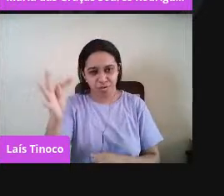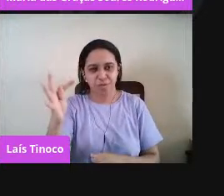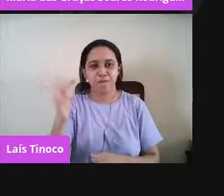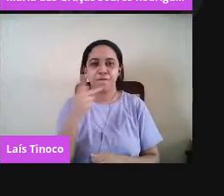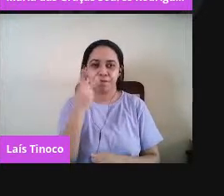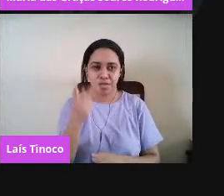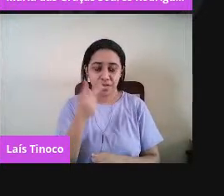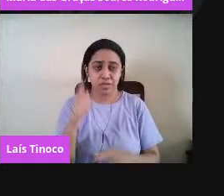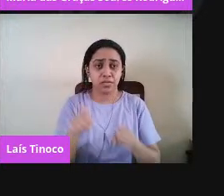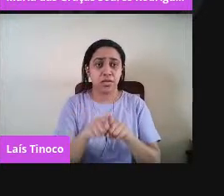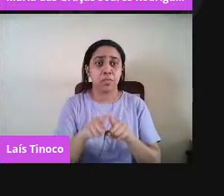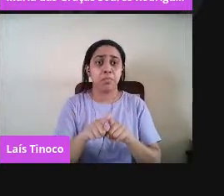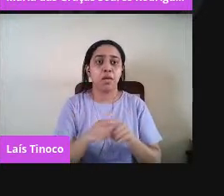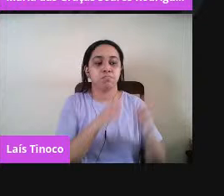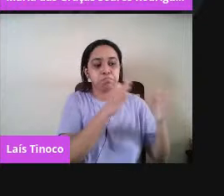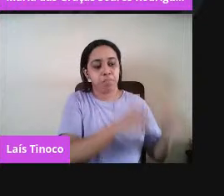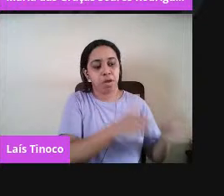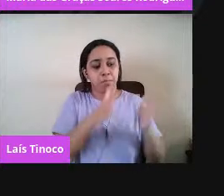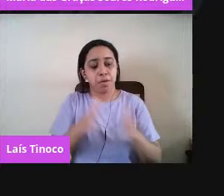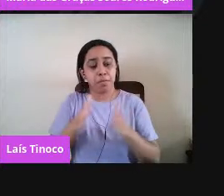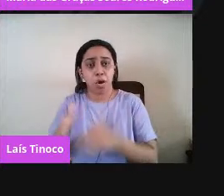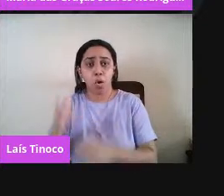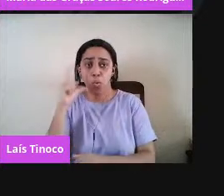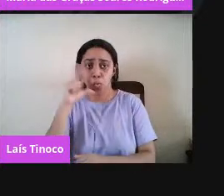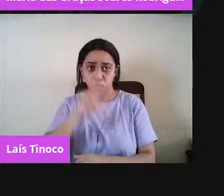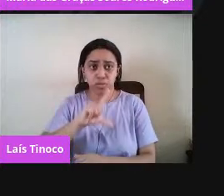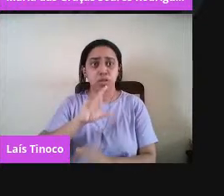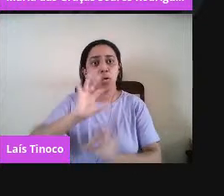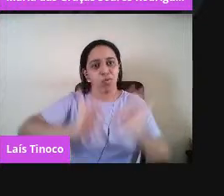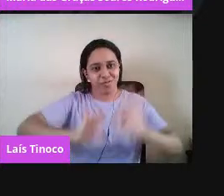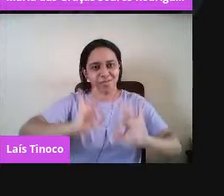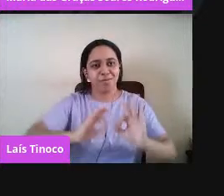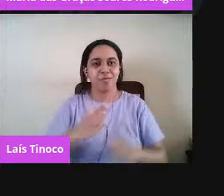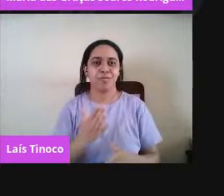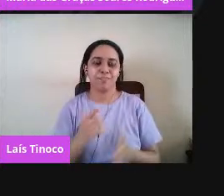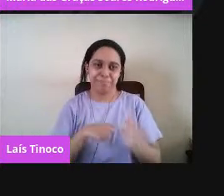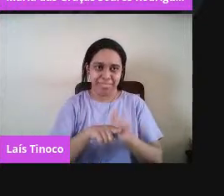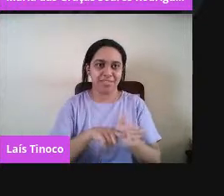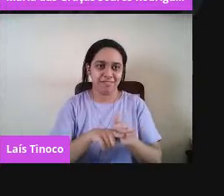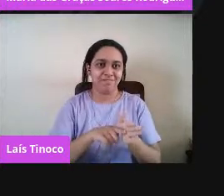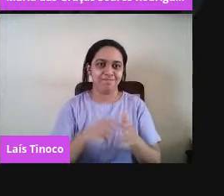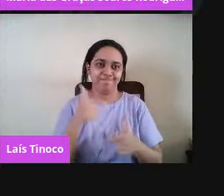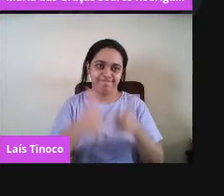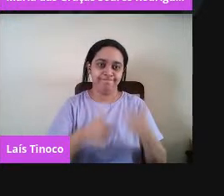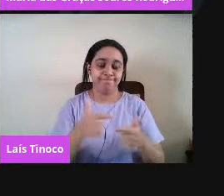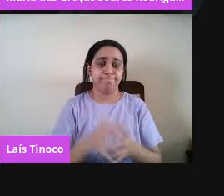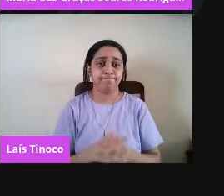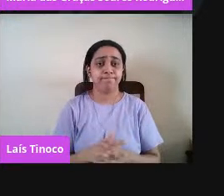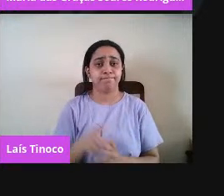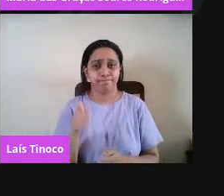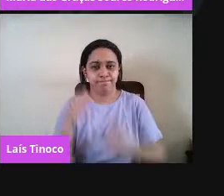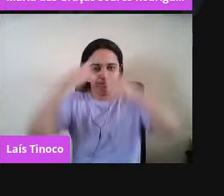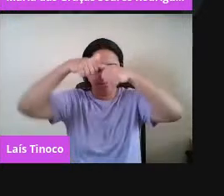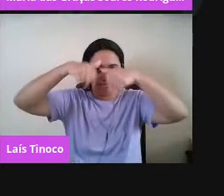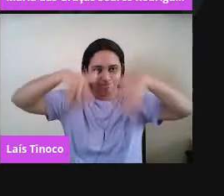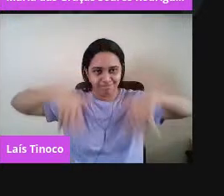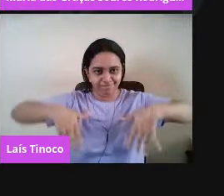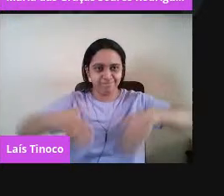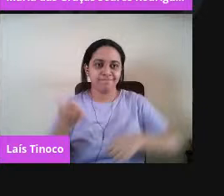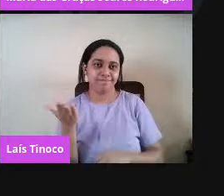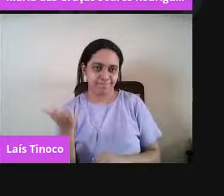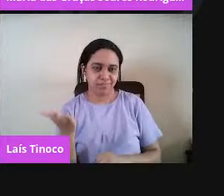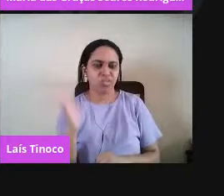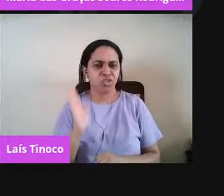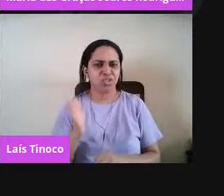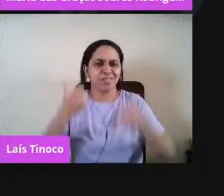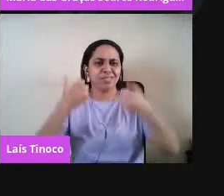e evidencio passo a passo para conseguir a realização do trabalho. E aí, esse esquema que eu coloco aqui, eu já expliquei há